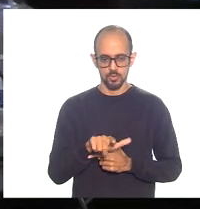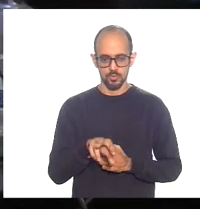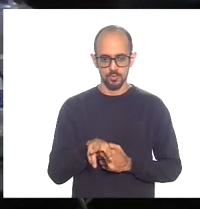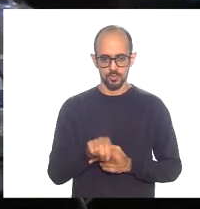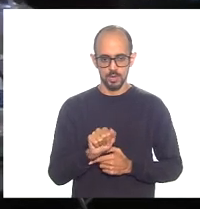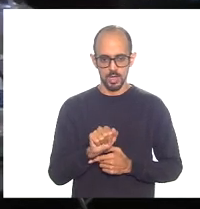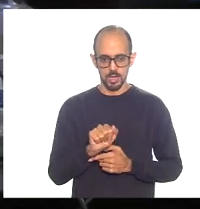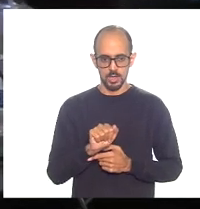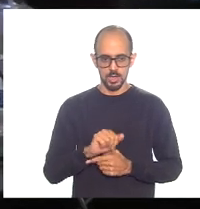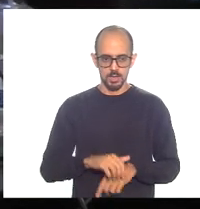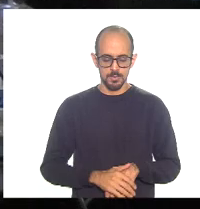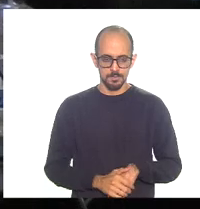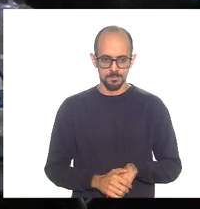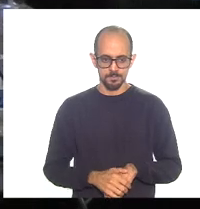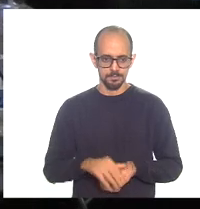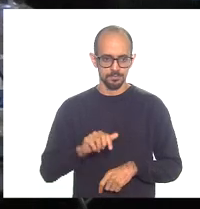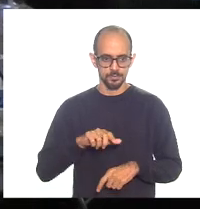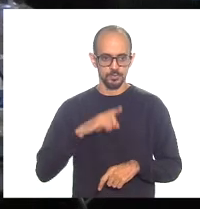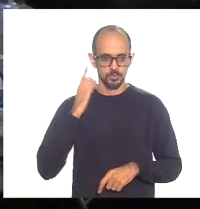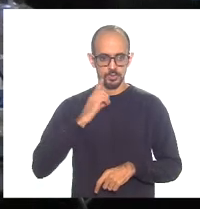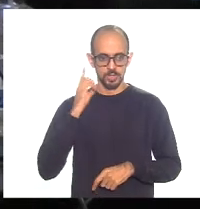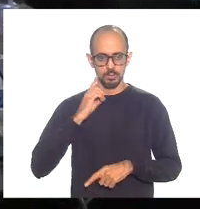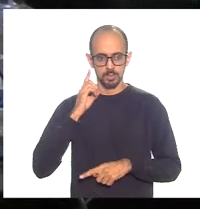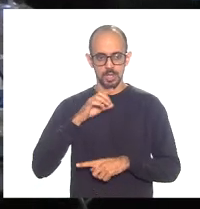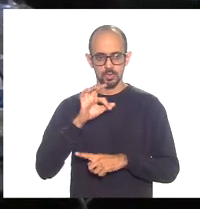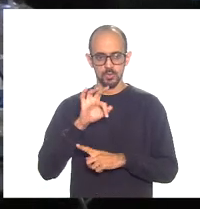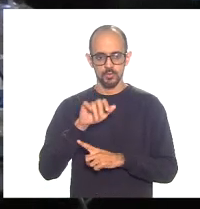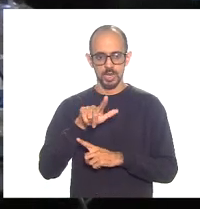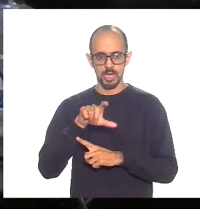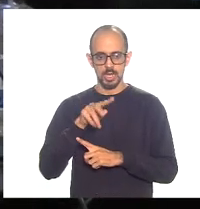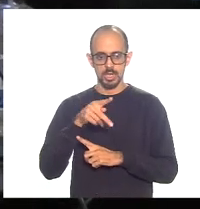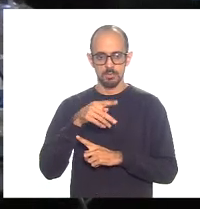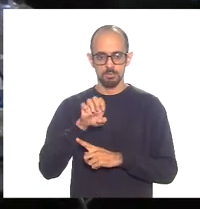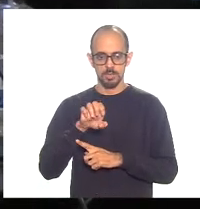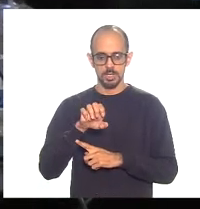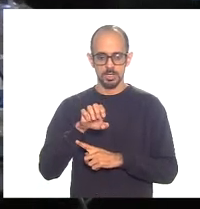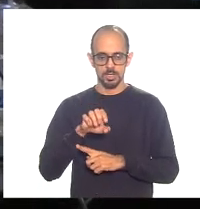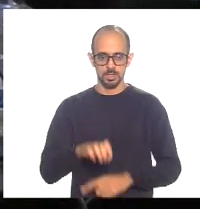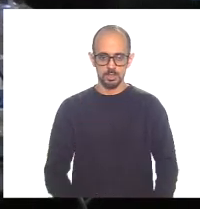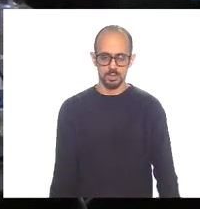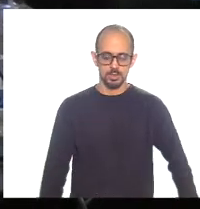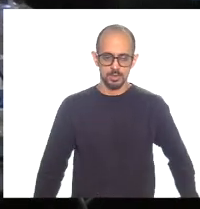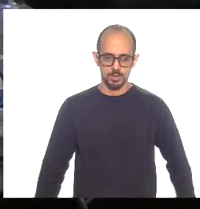Deputado Fábio Silva. Deputado Felipe Soares.